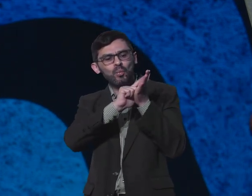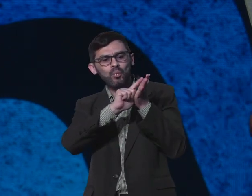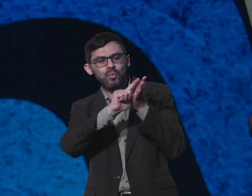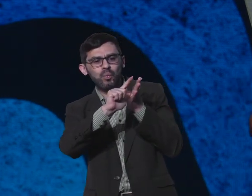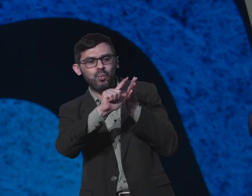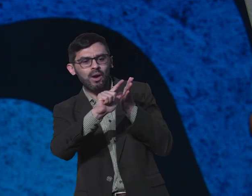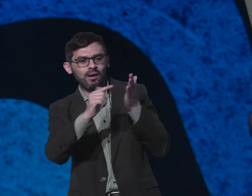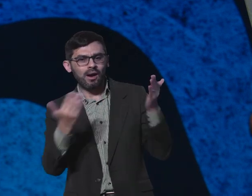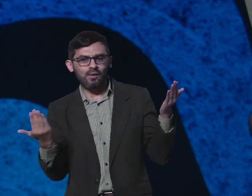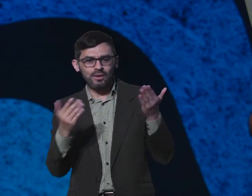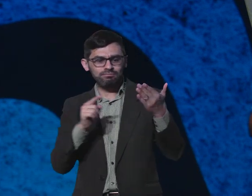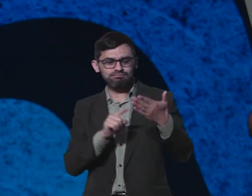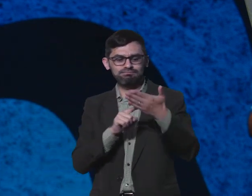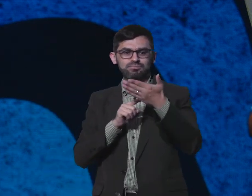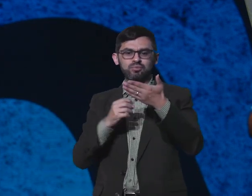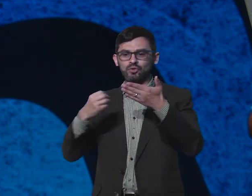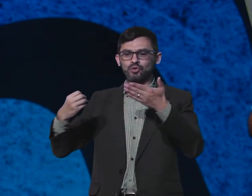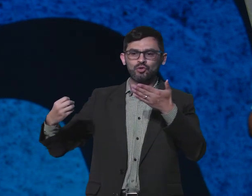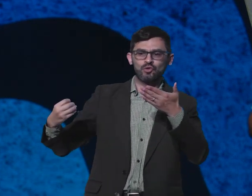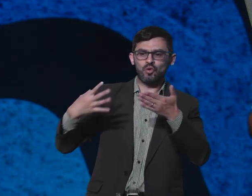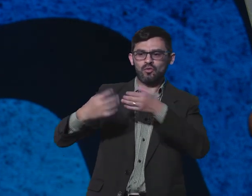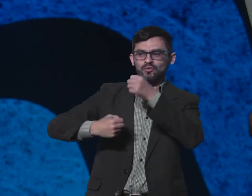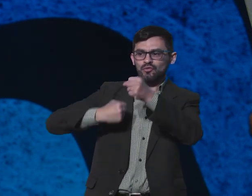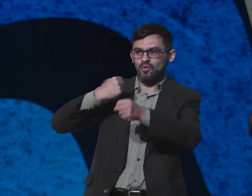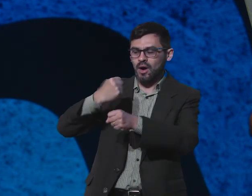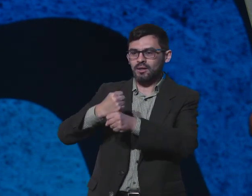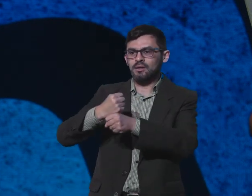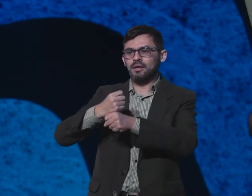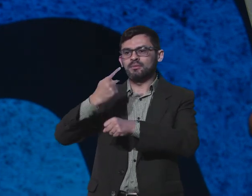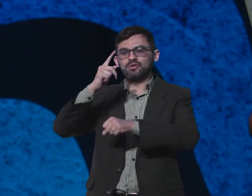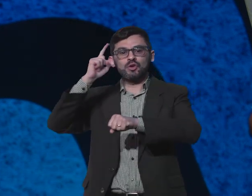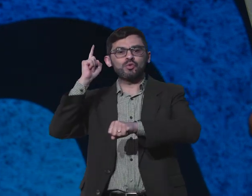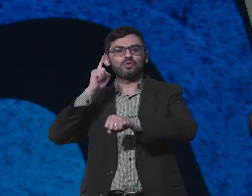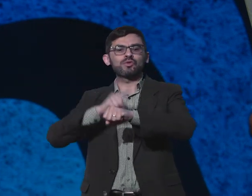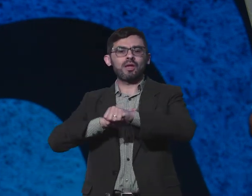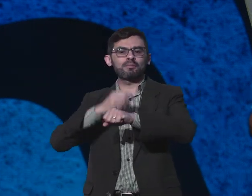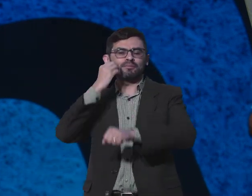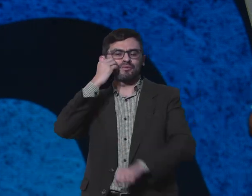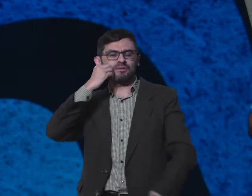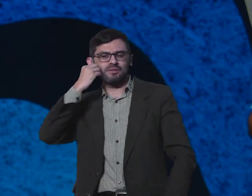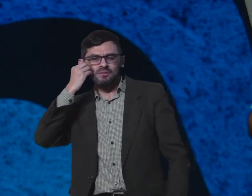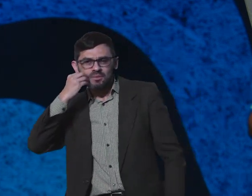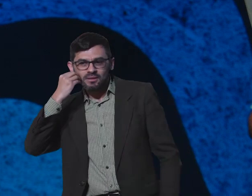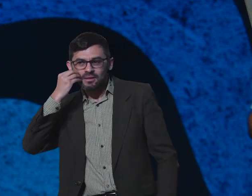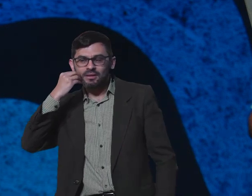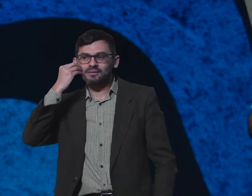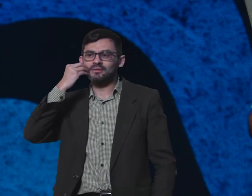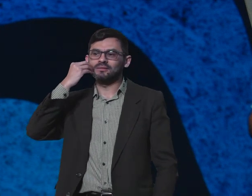de você. Um novo ano, para que o seu tempo sejam as experiências,